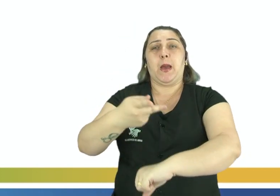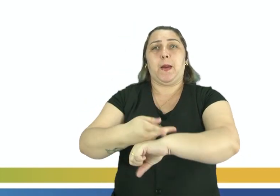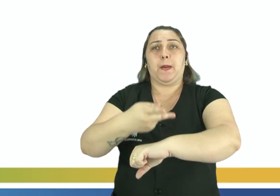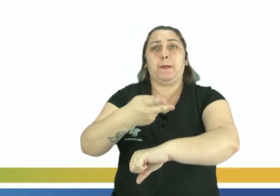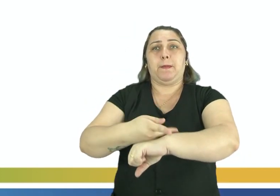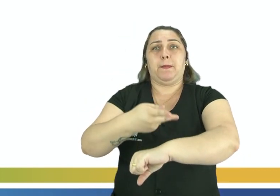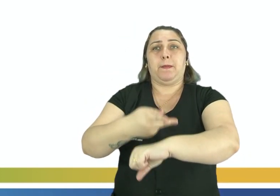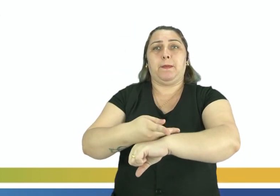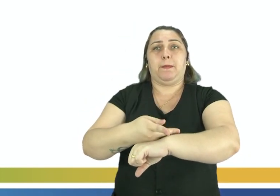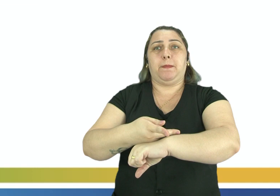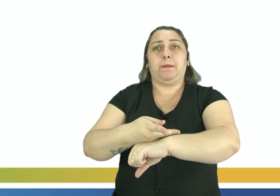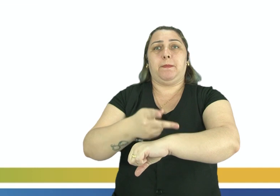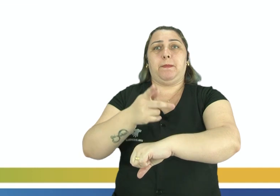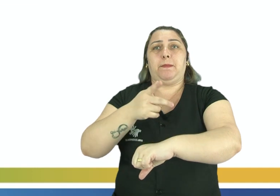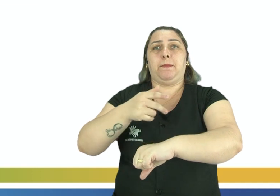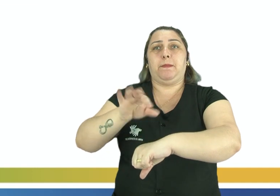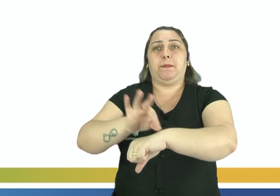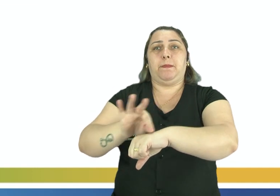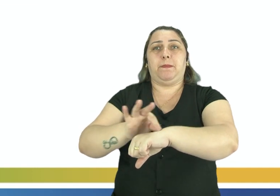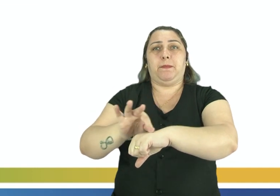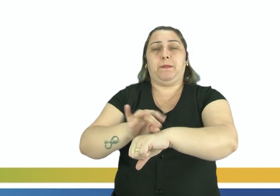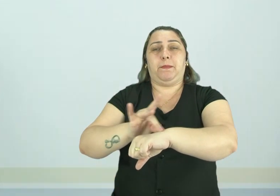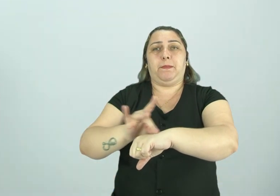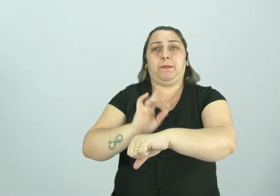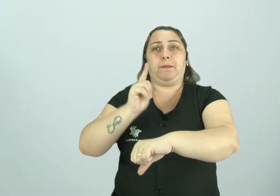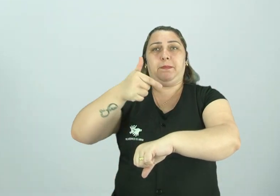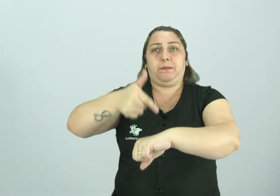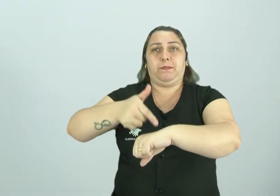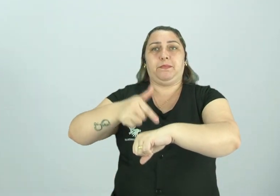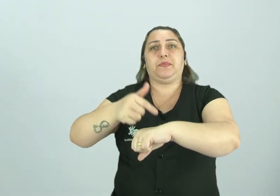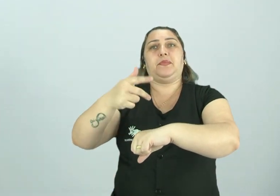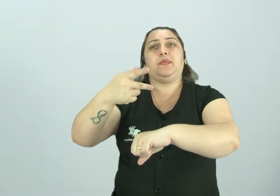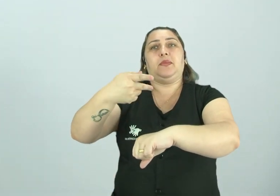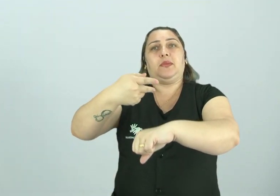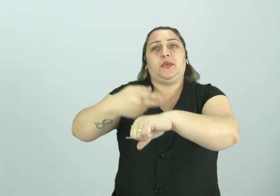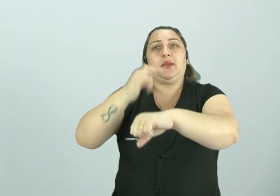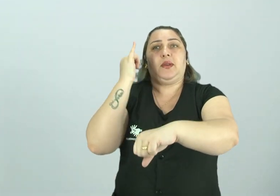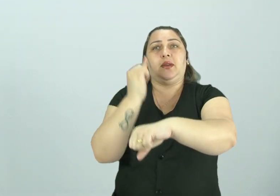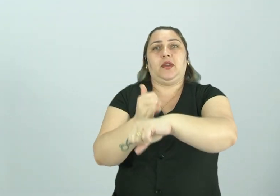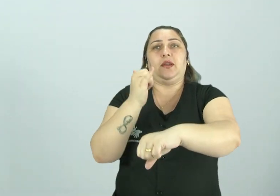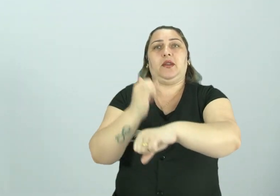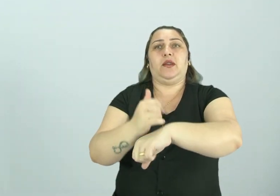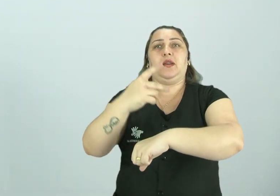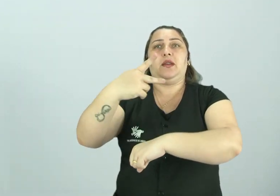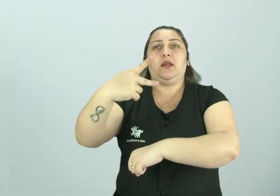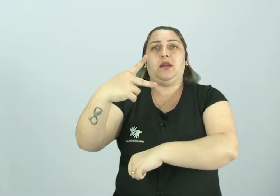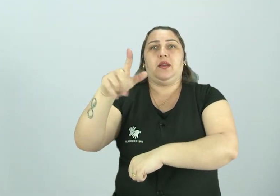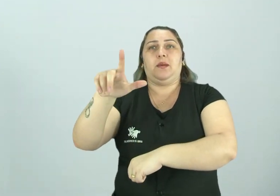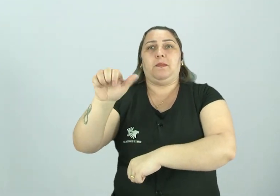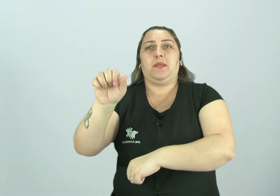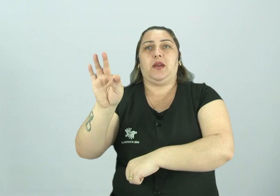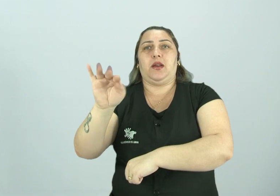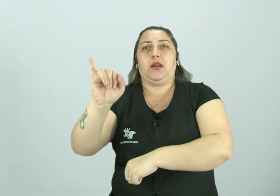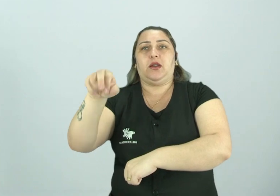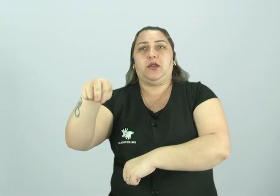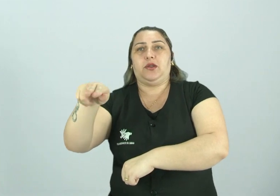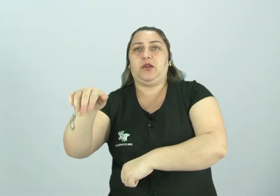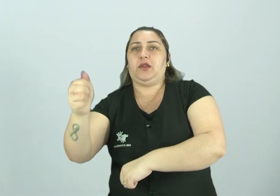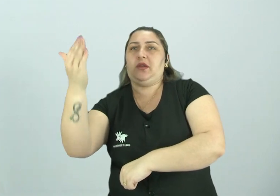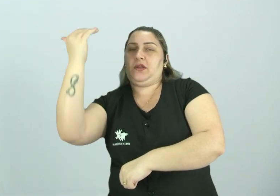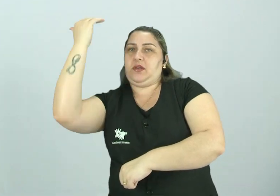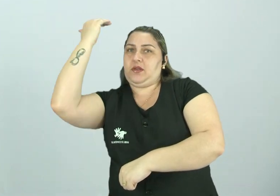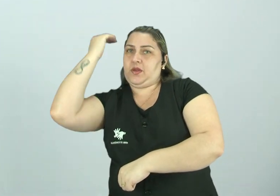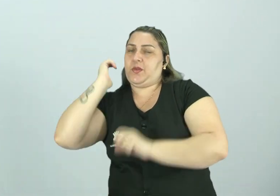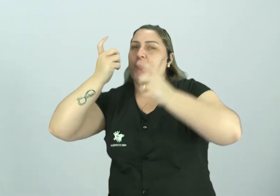e também petróleo. É bom lembrar que há muitas décadas atrás, Colômbia tem sido